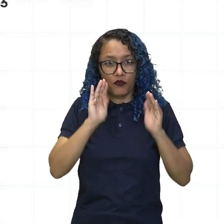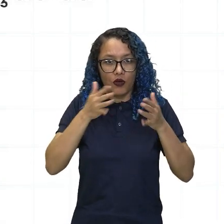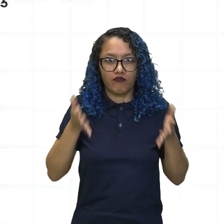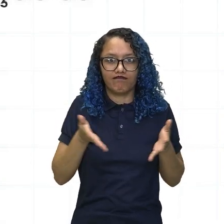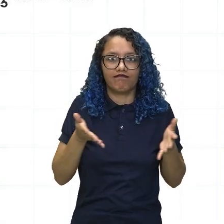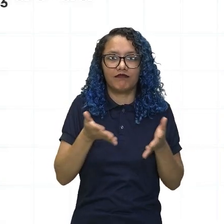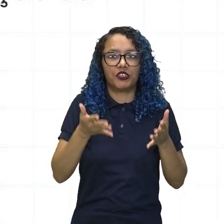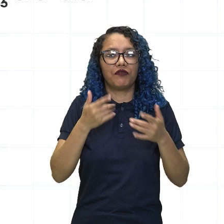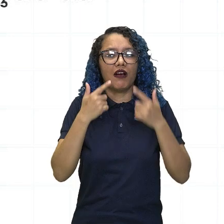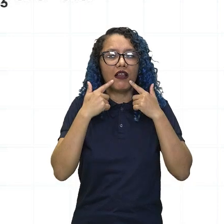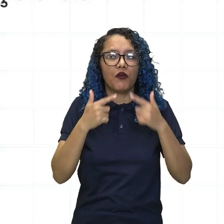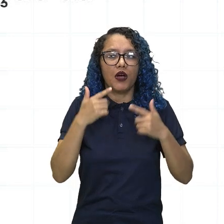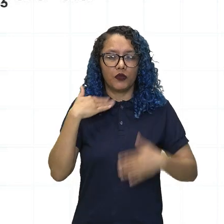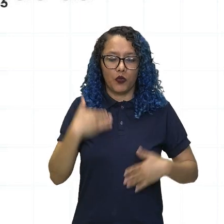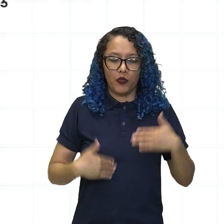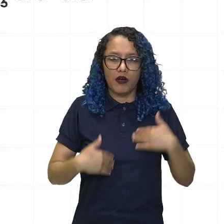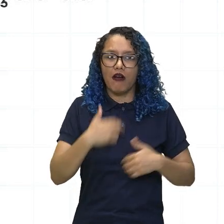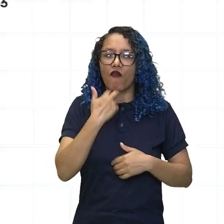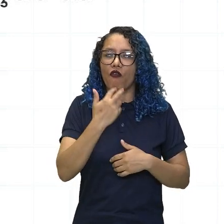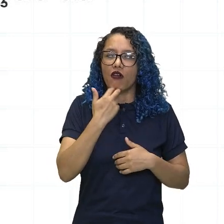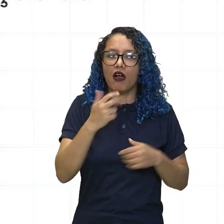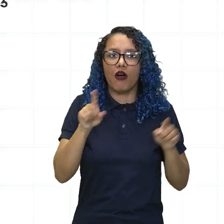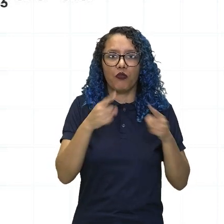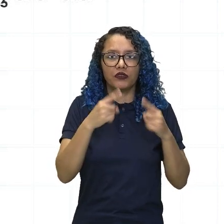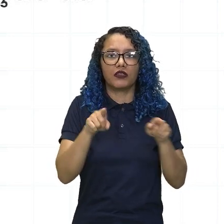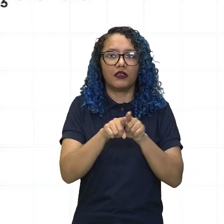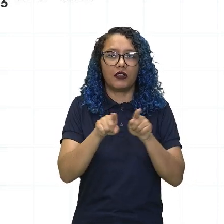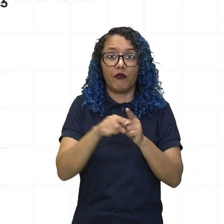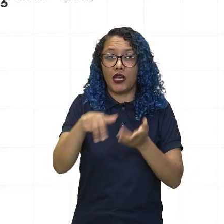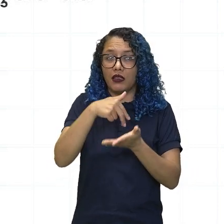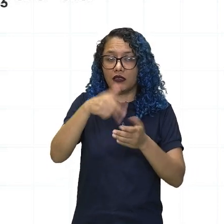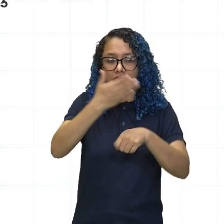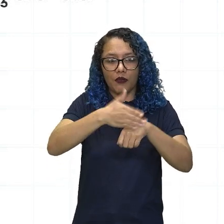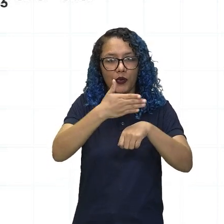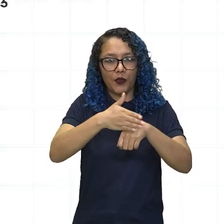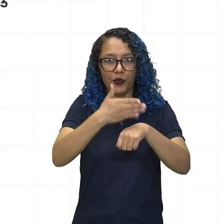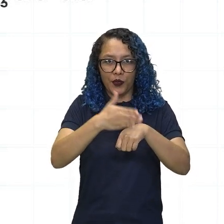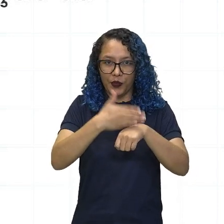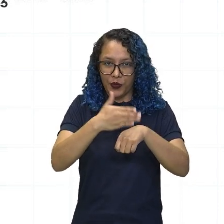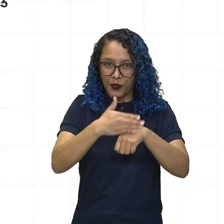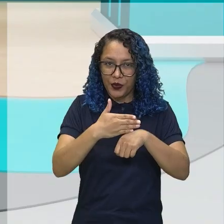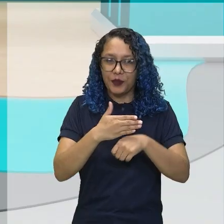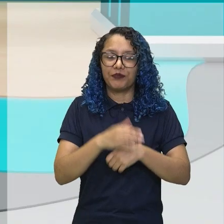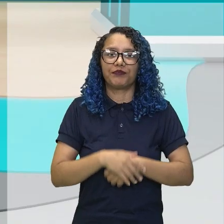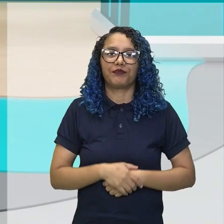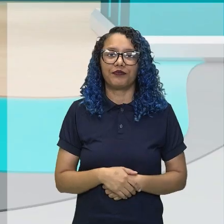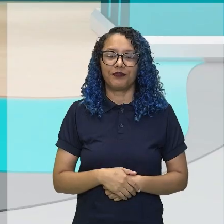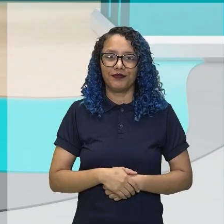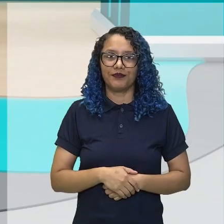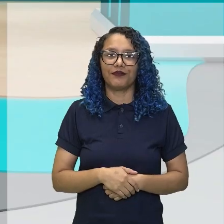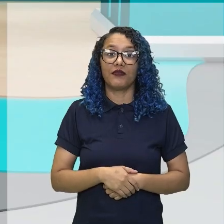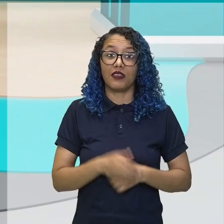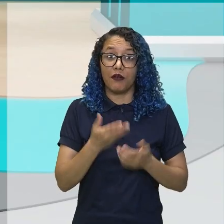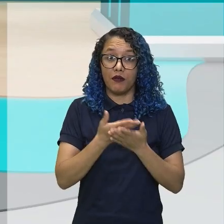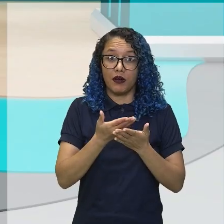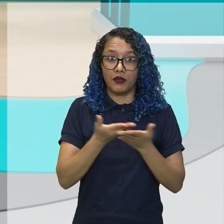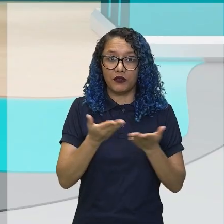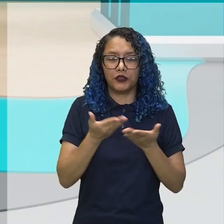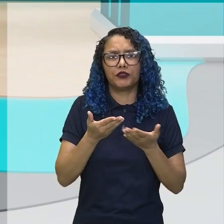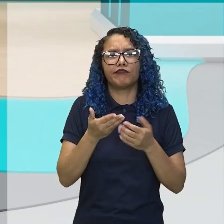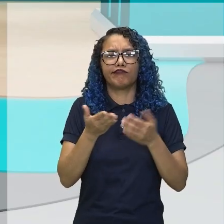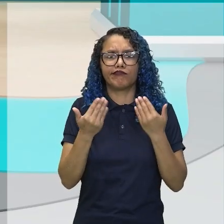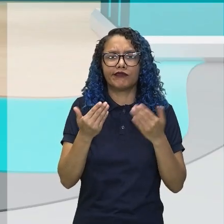na exploração da linguagem corporal, vocal, musical e coreográfica. Então, nesta aula, nós vamos conversar